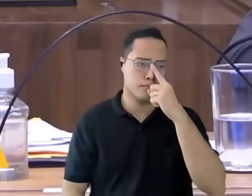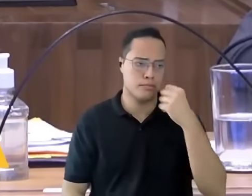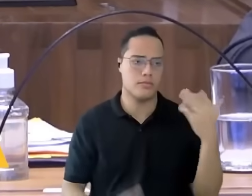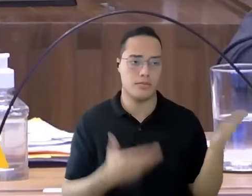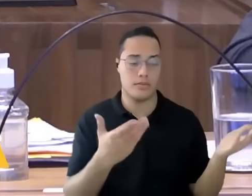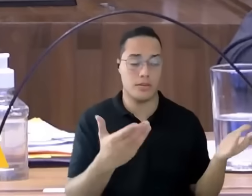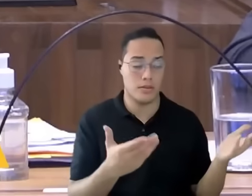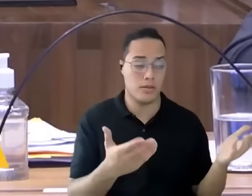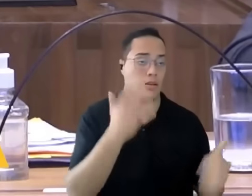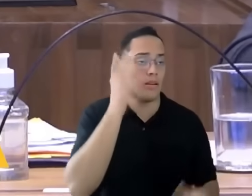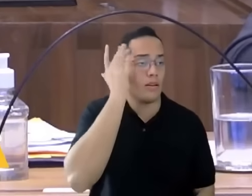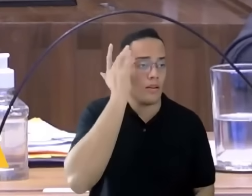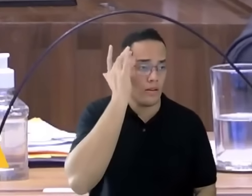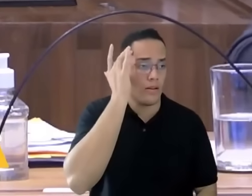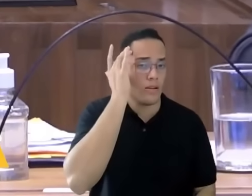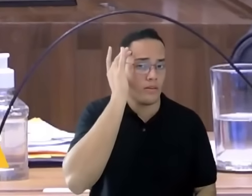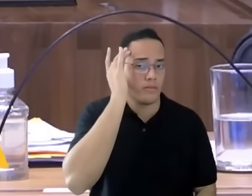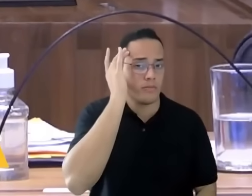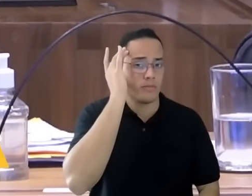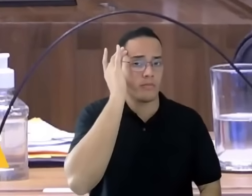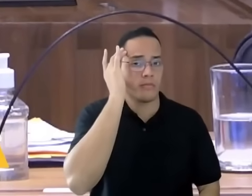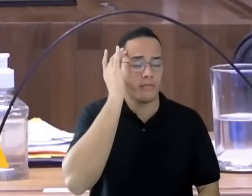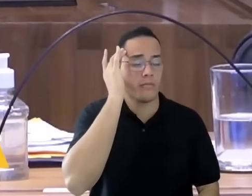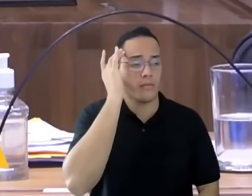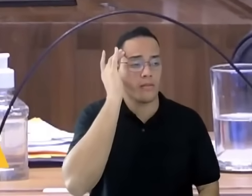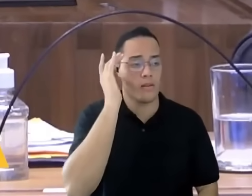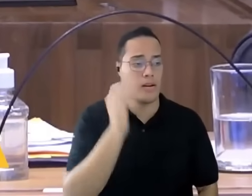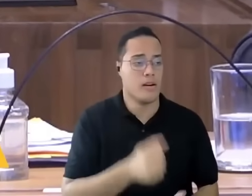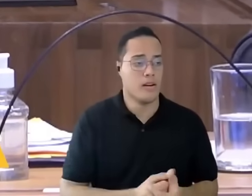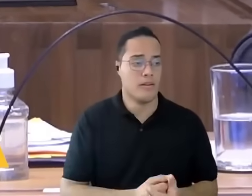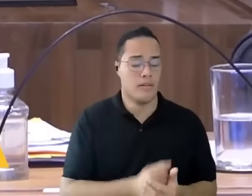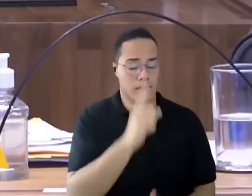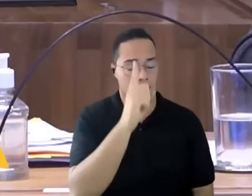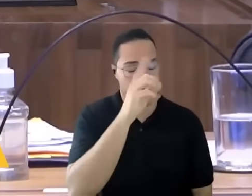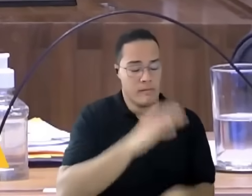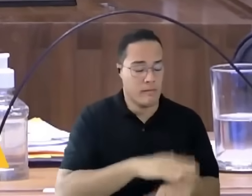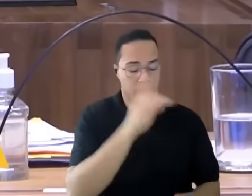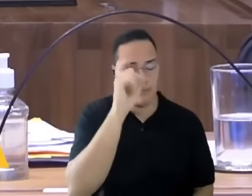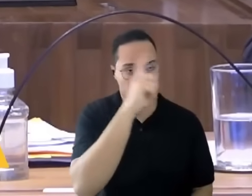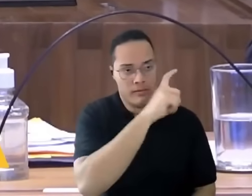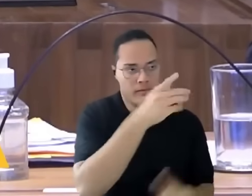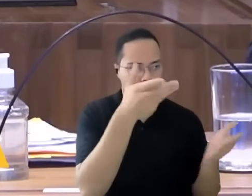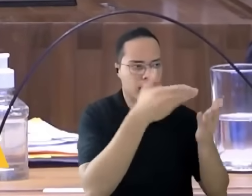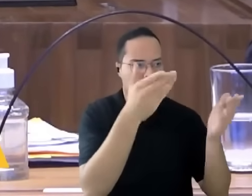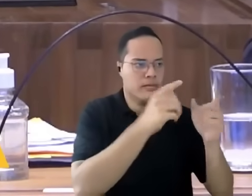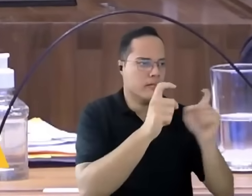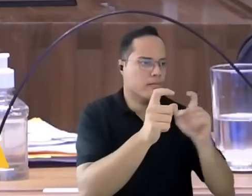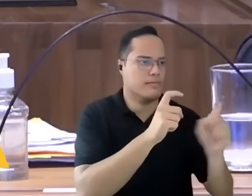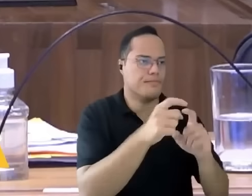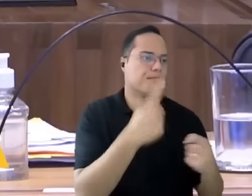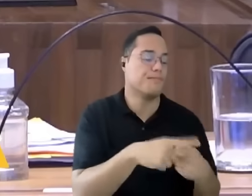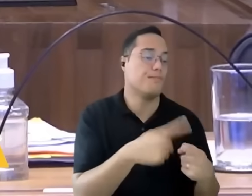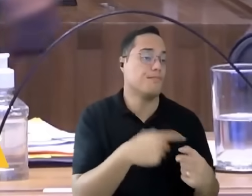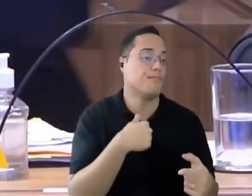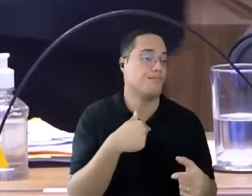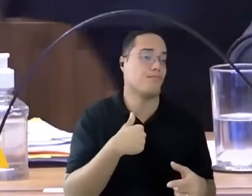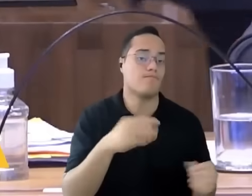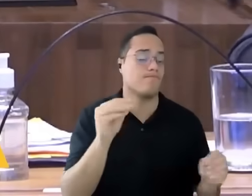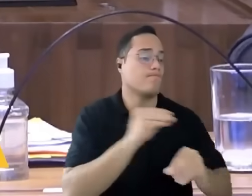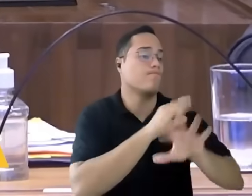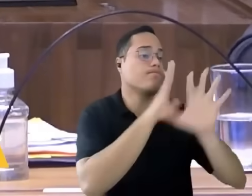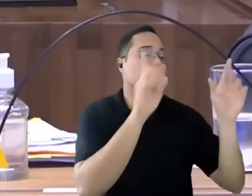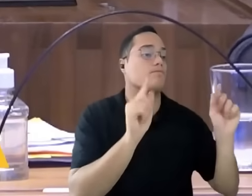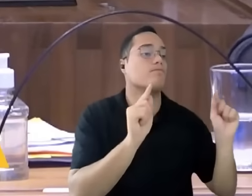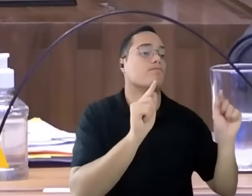ponto nevralgico de toda essa discussão para nós para mim ficou muito Claro porque porque no